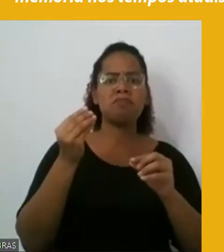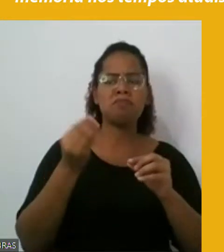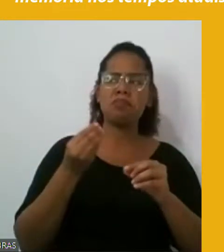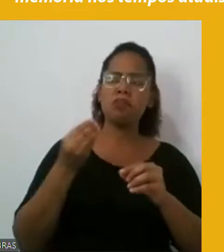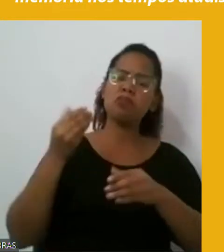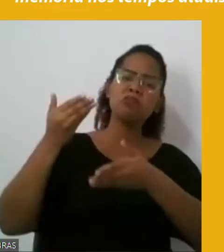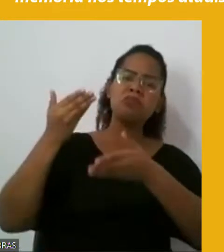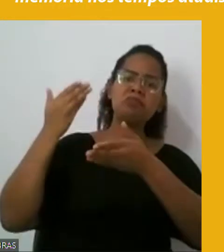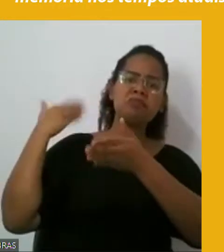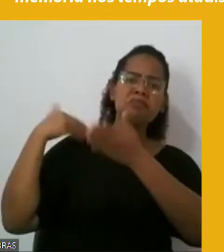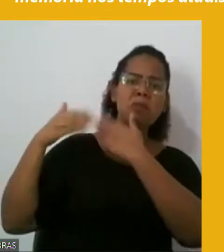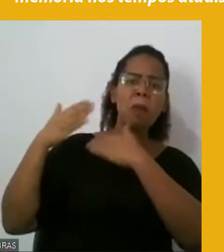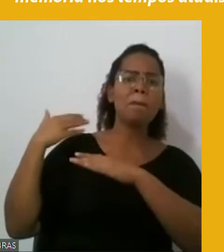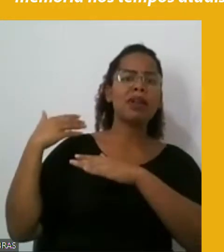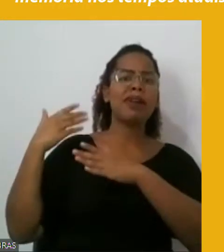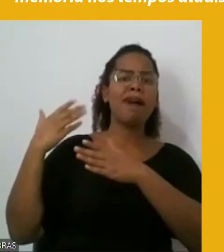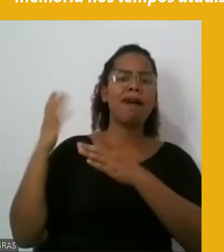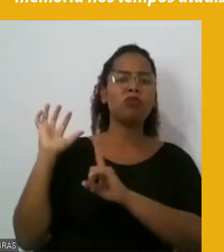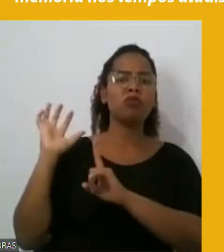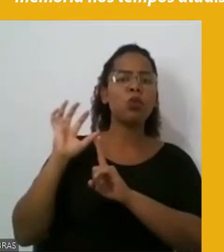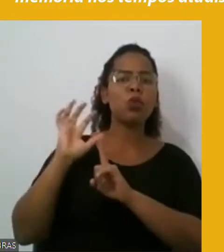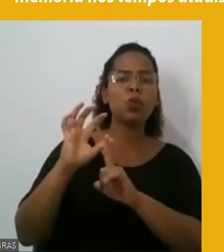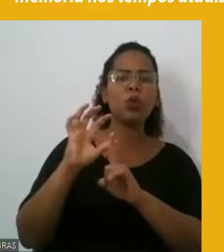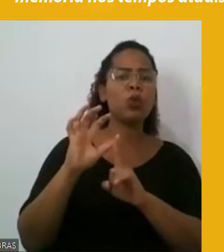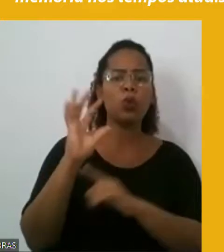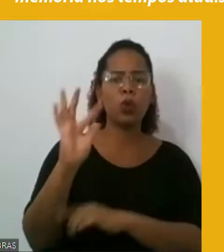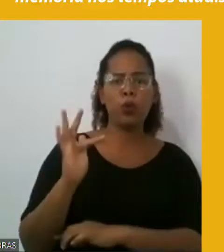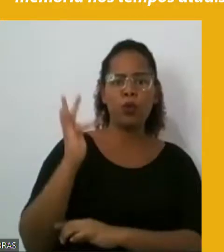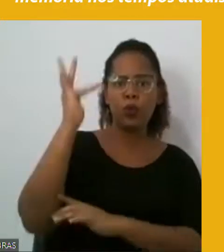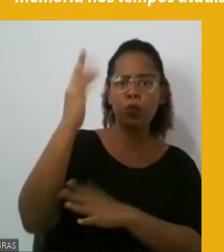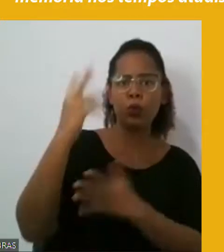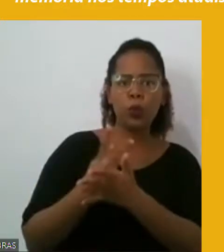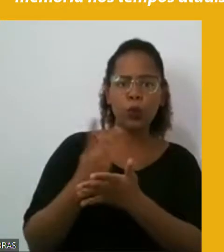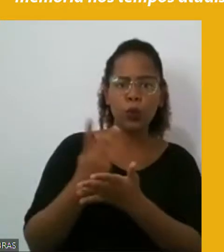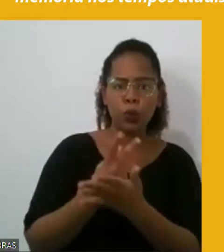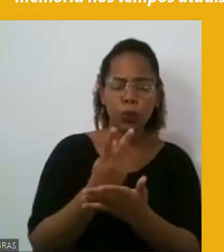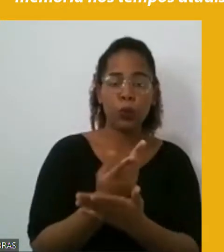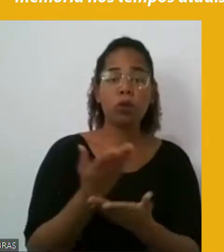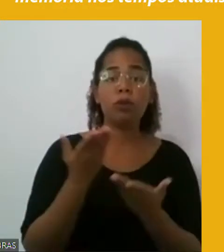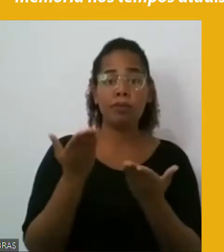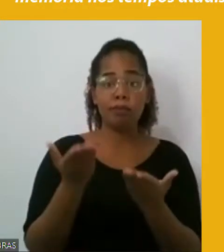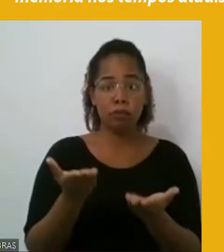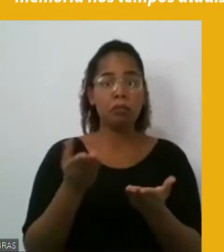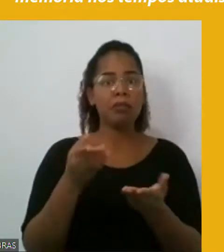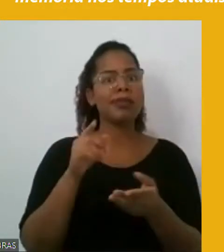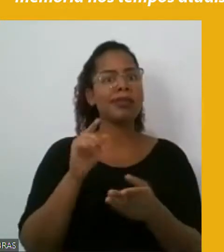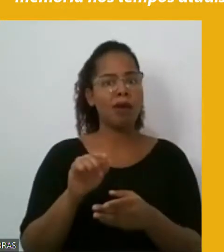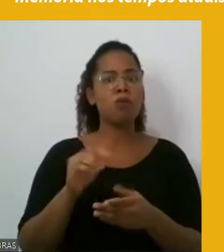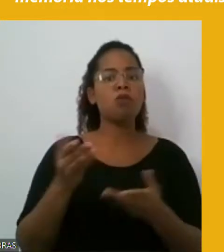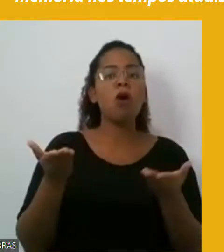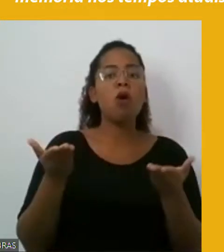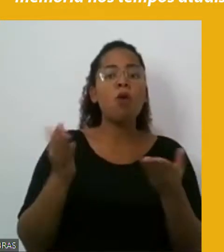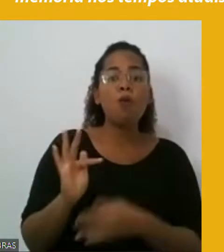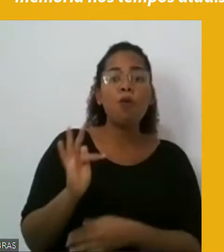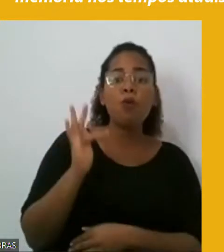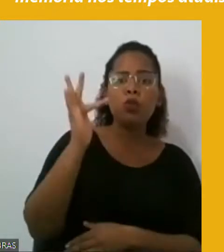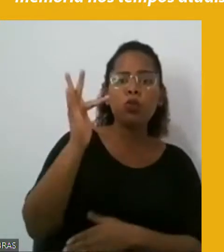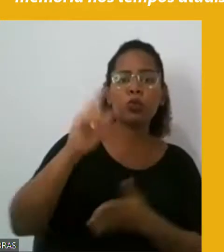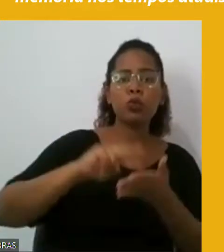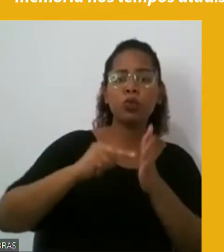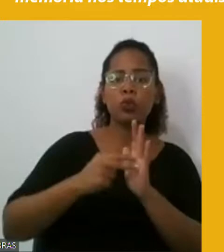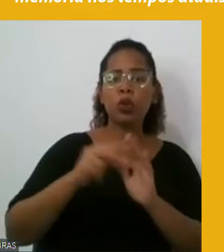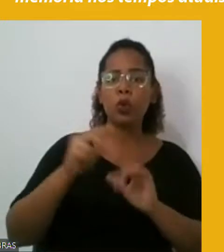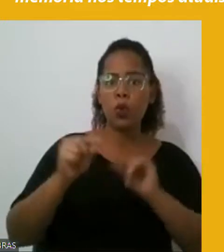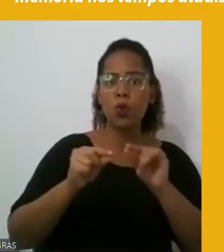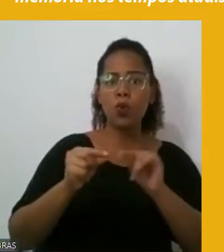sempre aquilo que poderia ter acontecido posteriormente a uma situação, é meio que consequência de algo que passou, né, e é